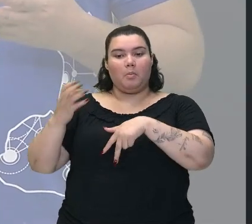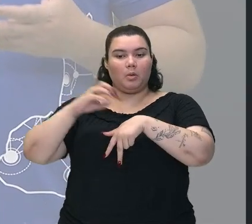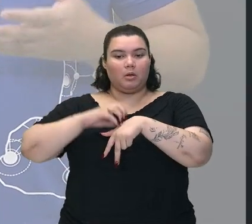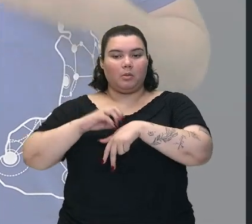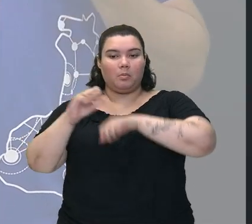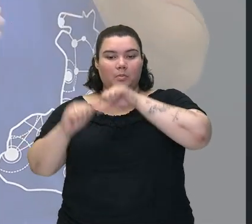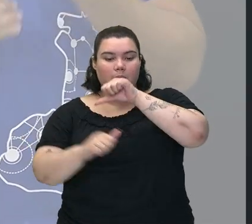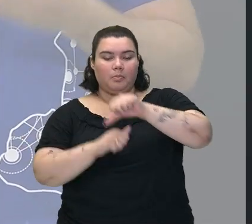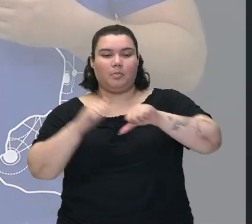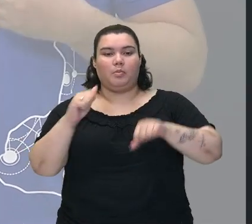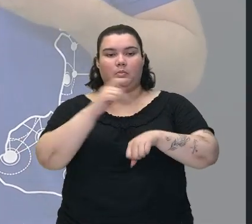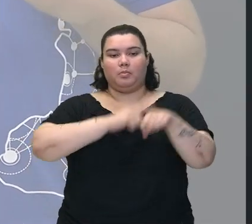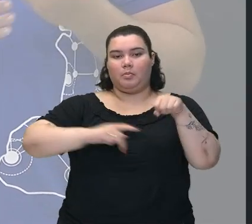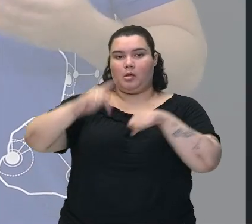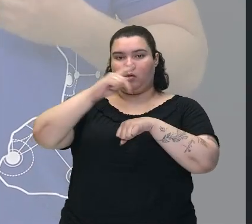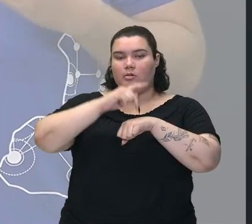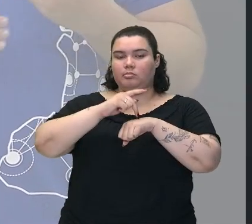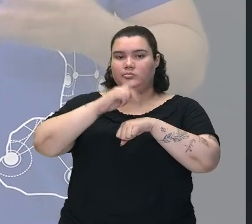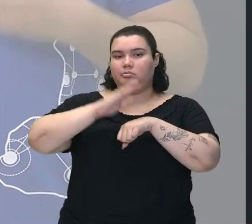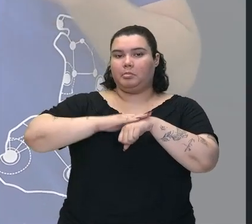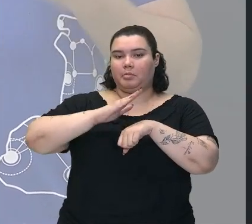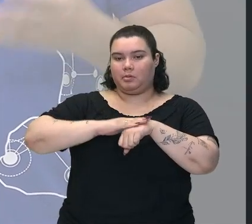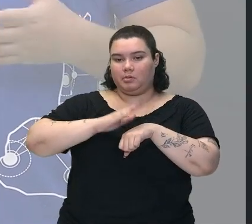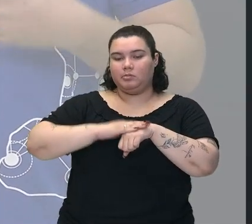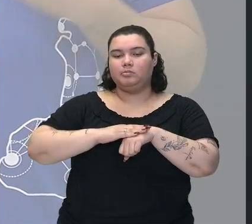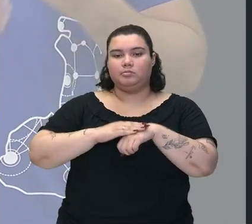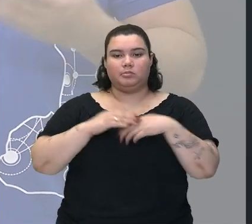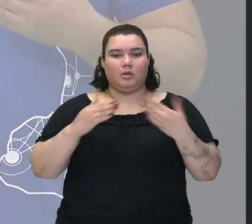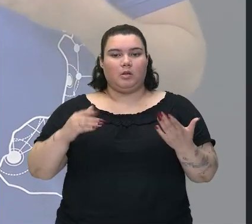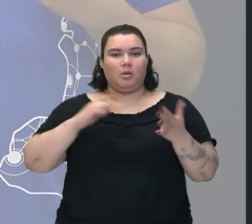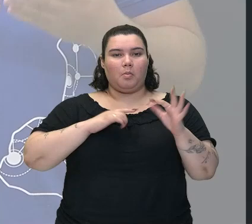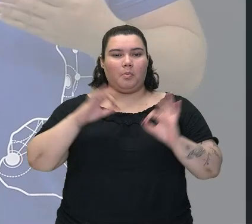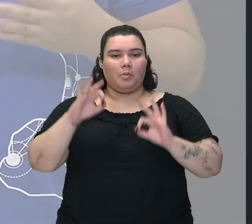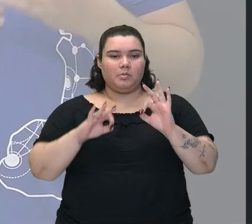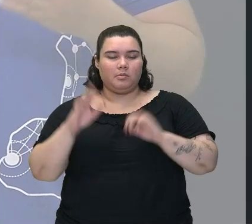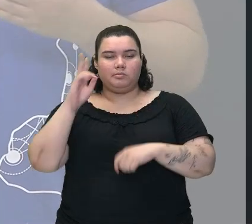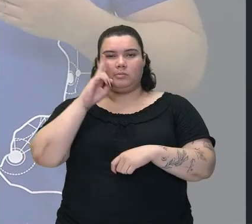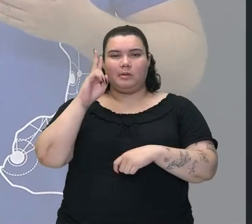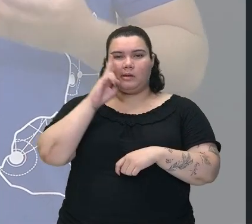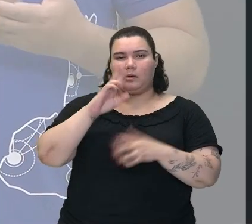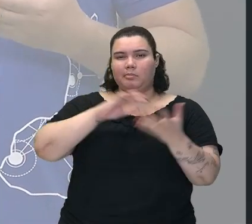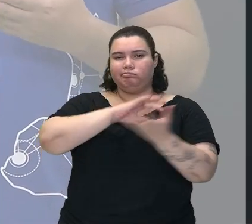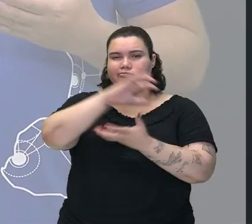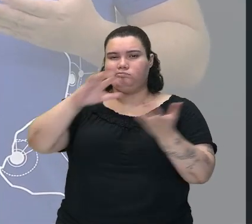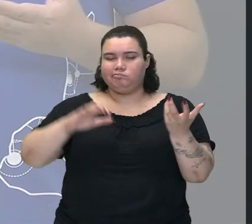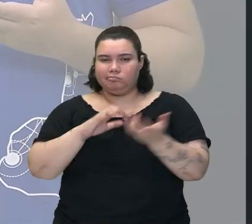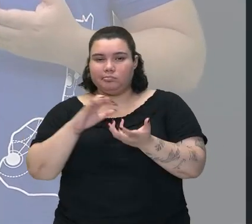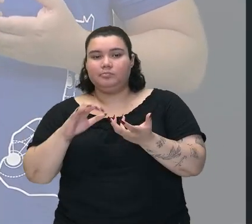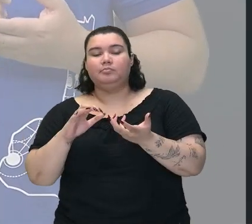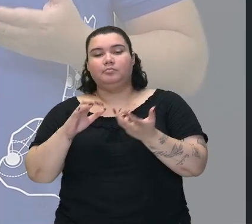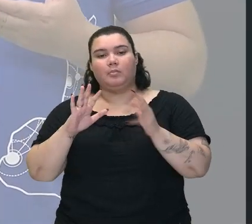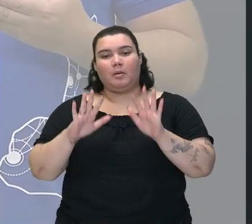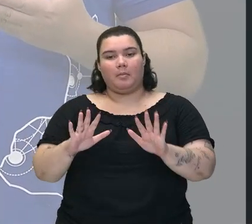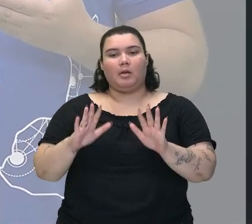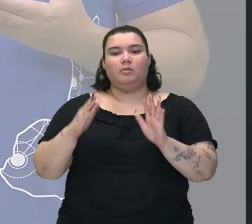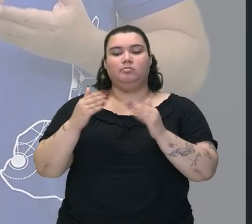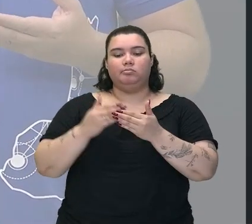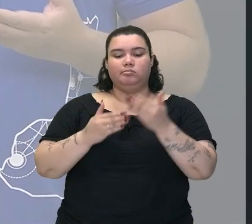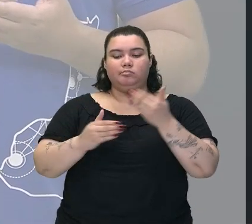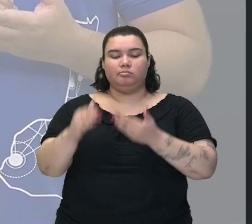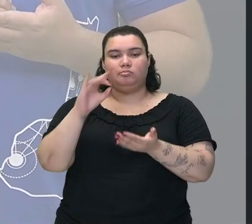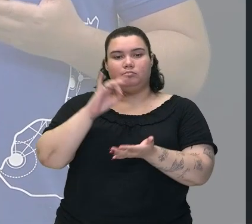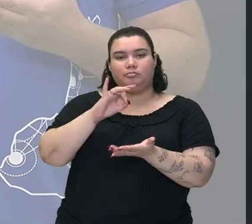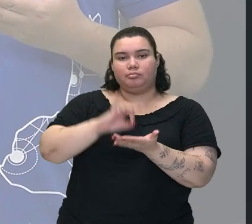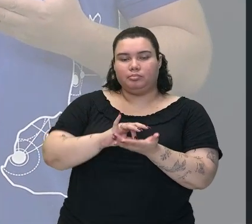torna uma república, tivemos aí um processo de consolidação, tivemos diversas revoltas, mas ao fim a república se